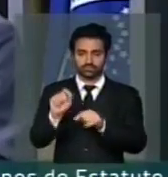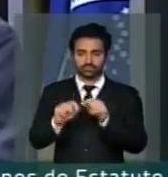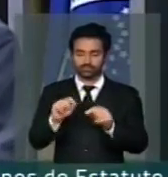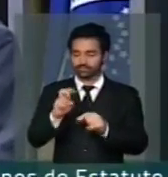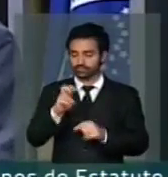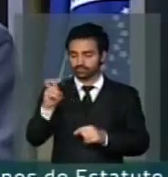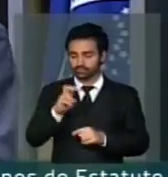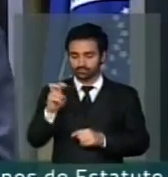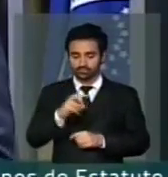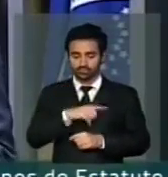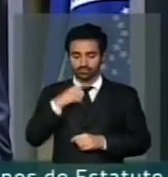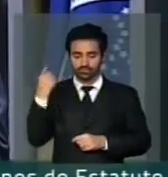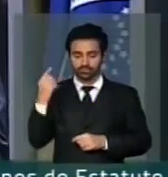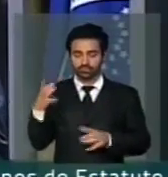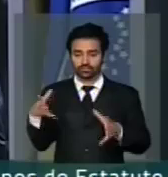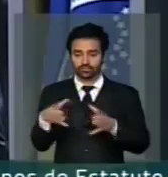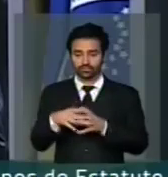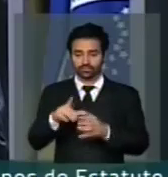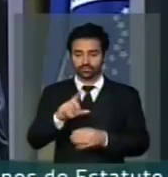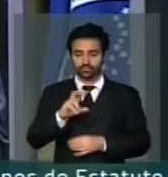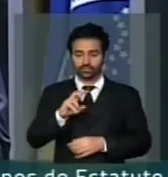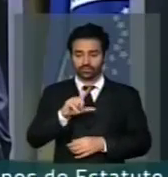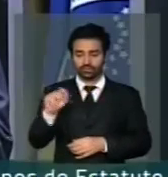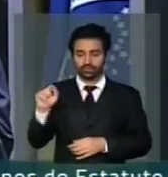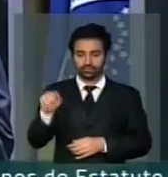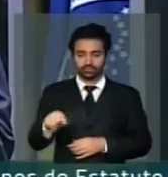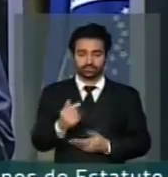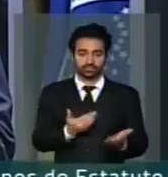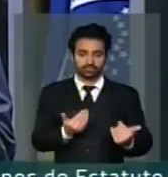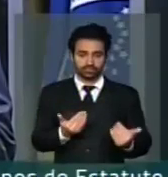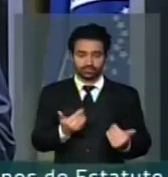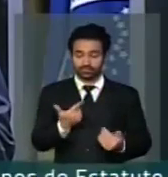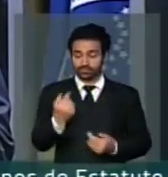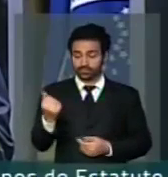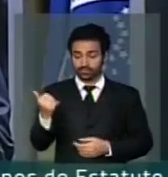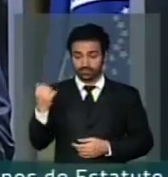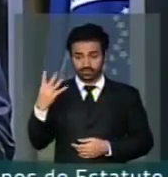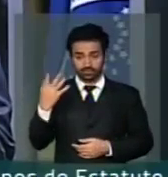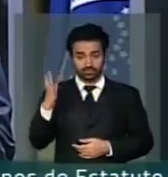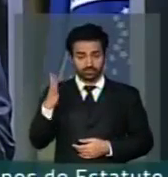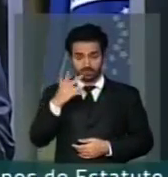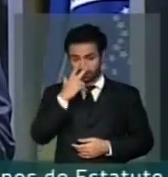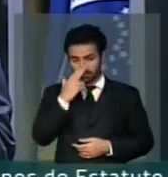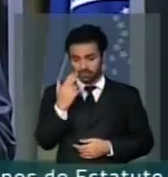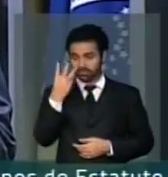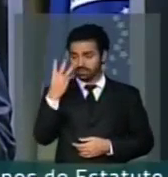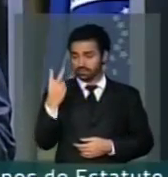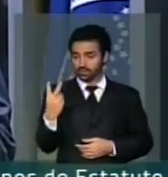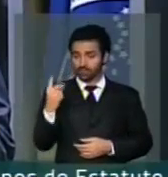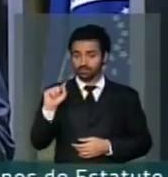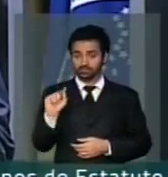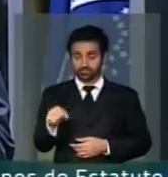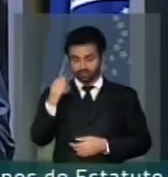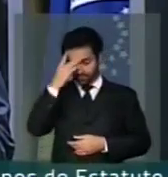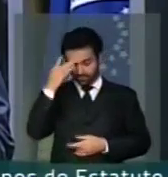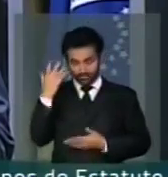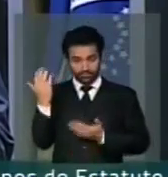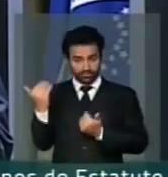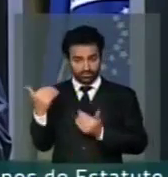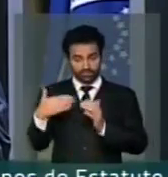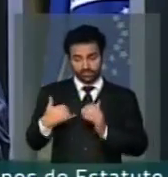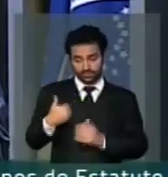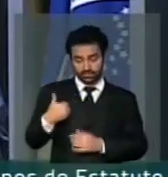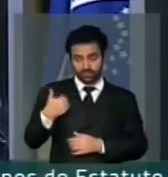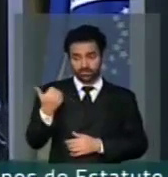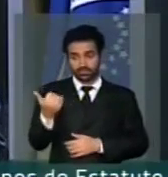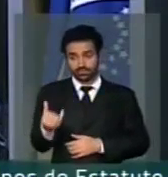a cada 100 mil jovens. Em 2014, aproximadamente 32 mil adolescentes de 16 a 17